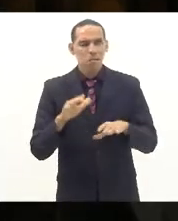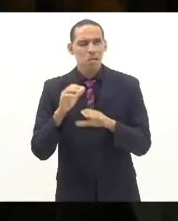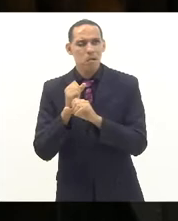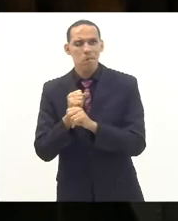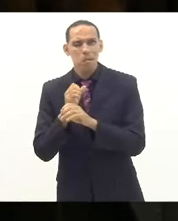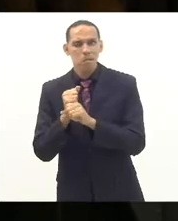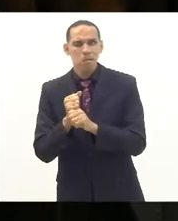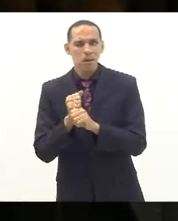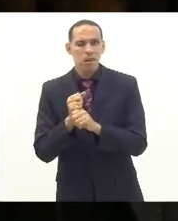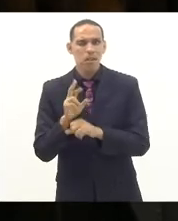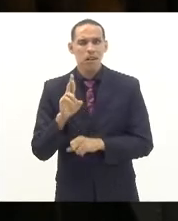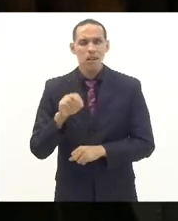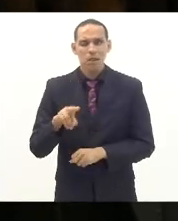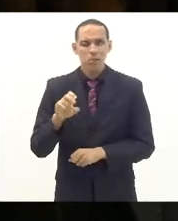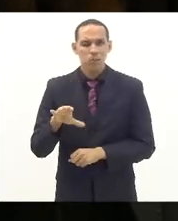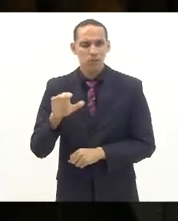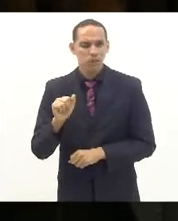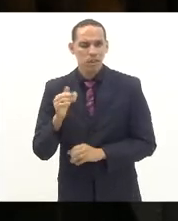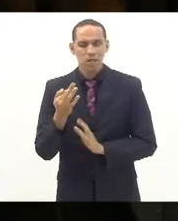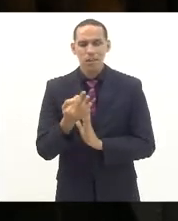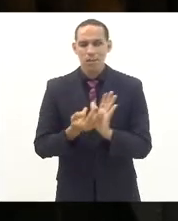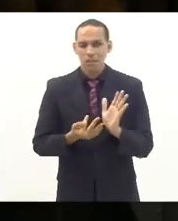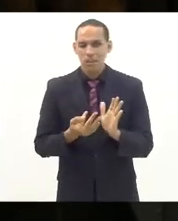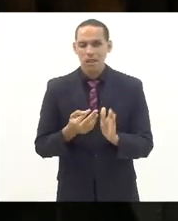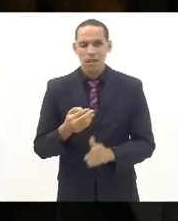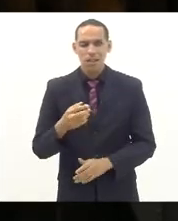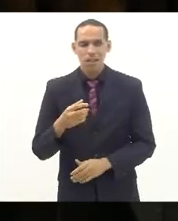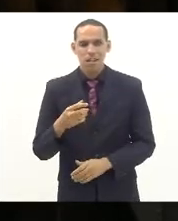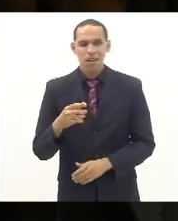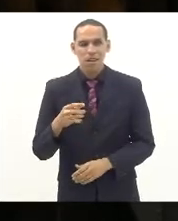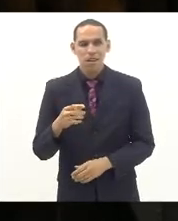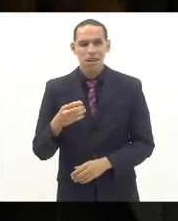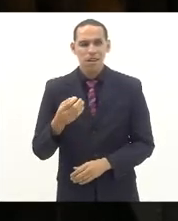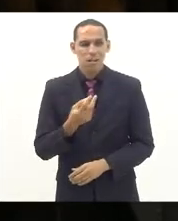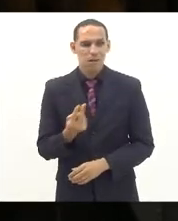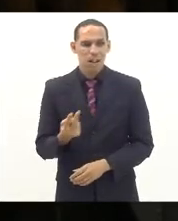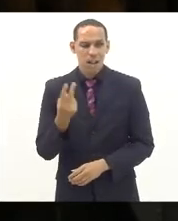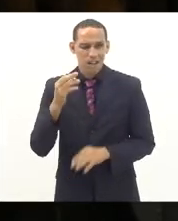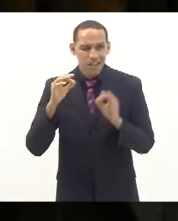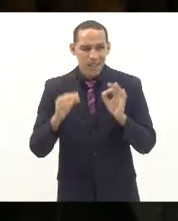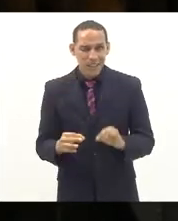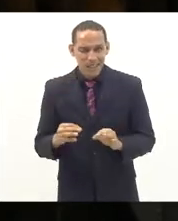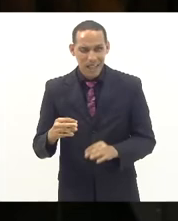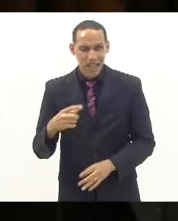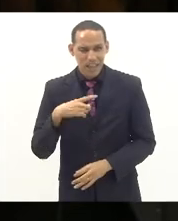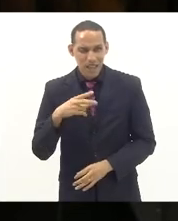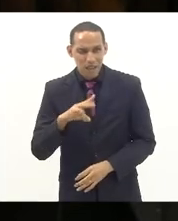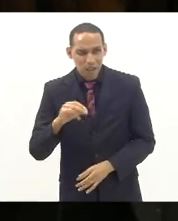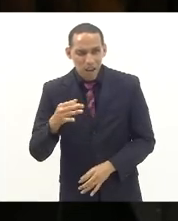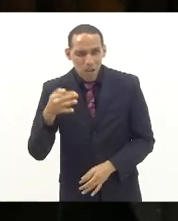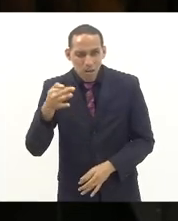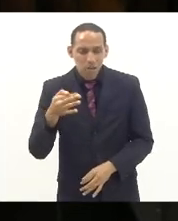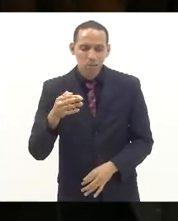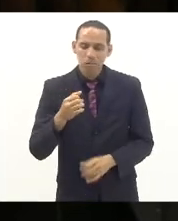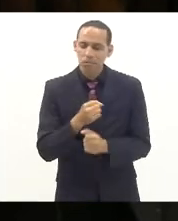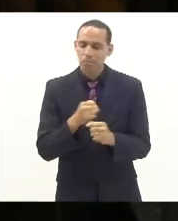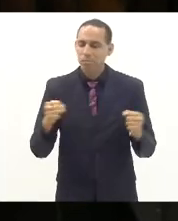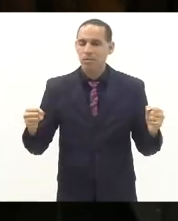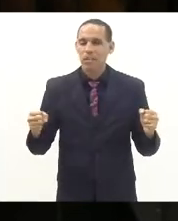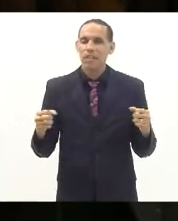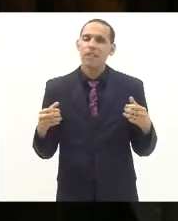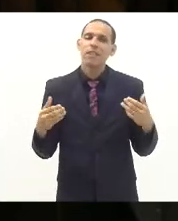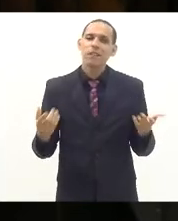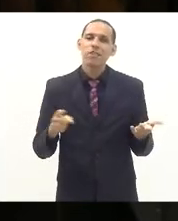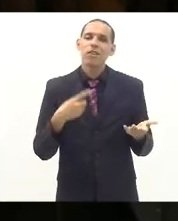fiscal o quê Cláudia o valor exato É impossível É por isso que